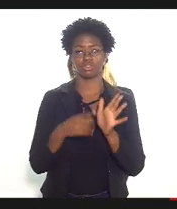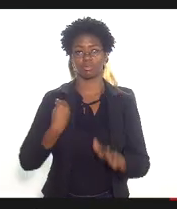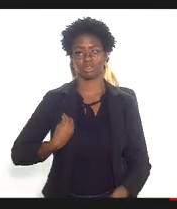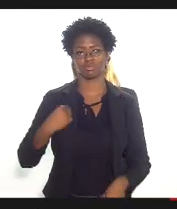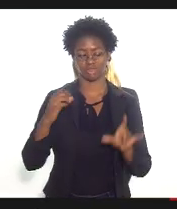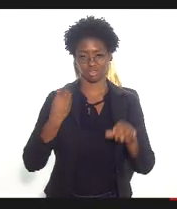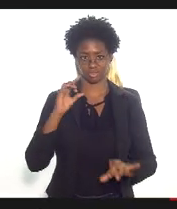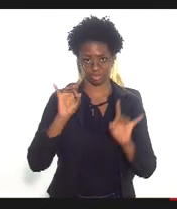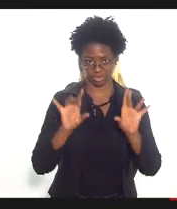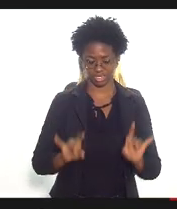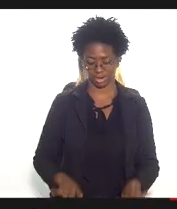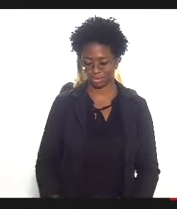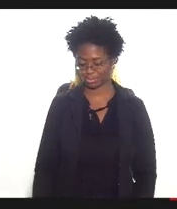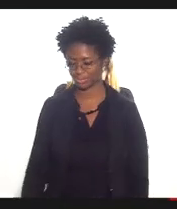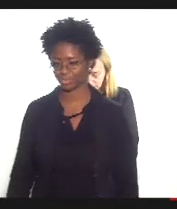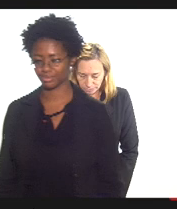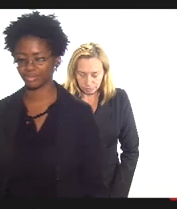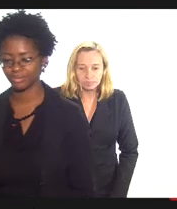participação especial.